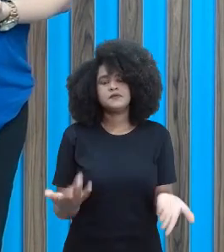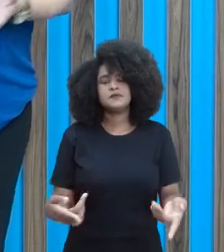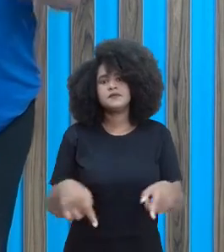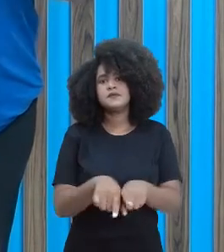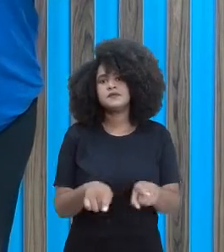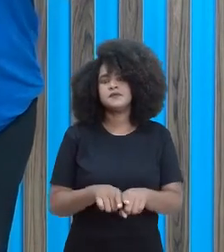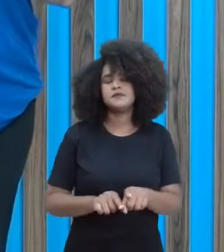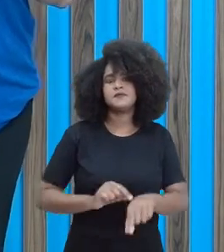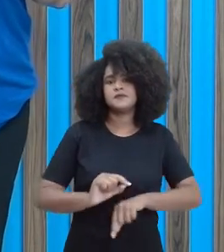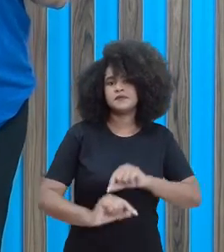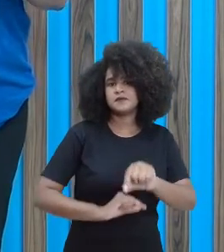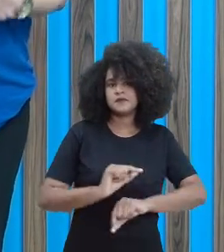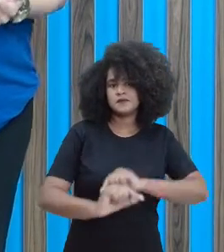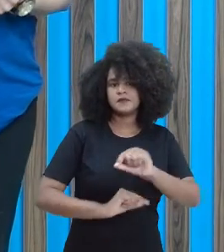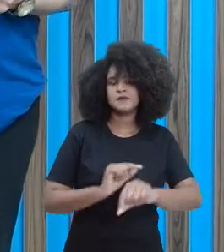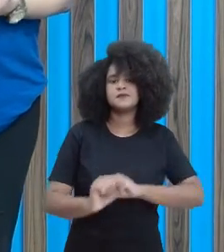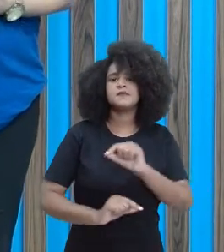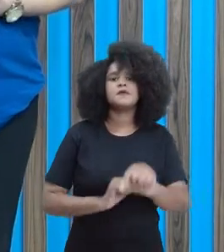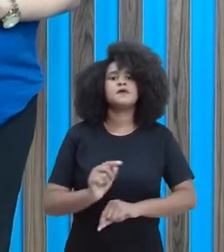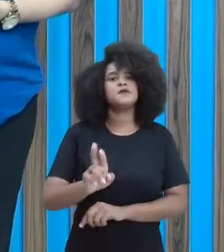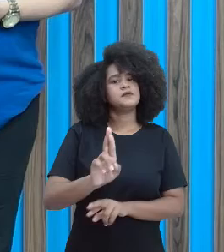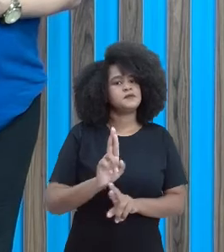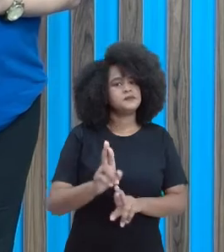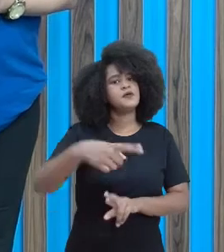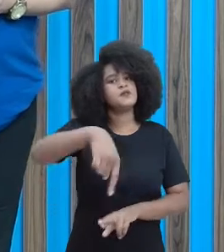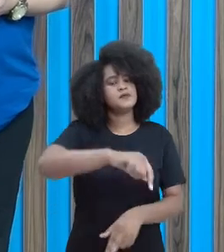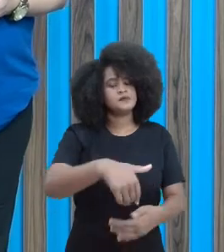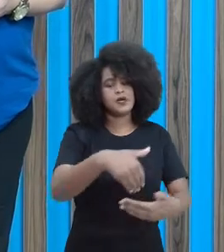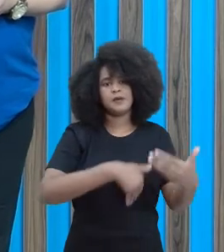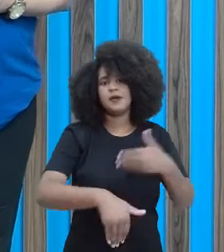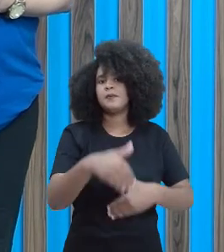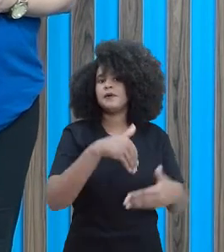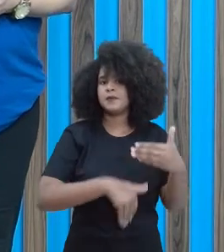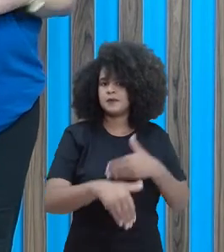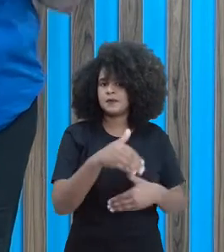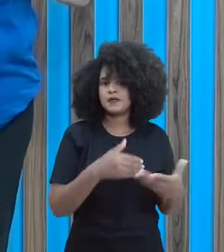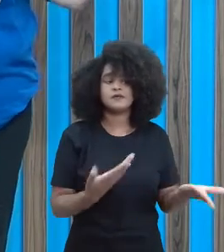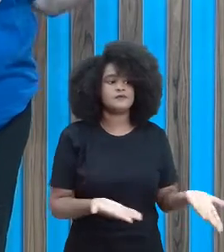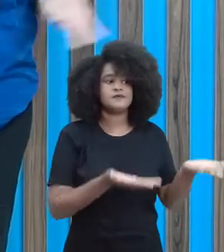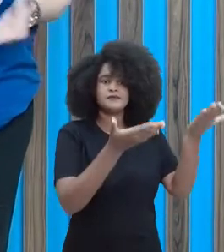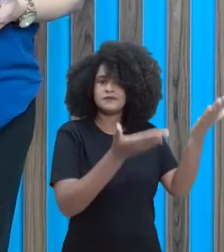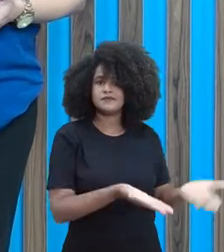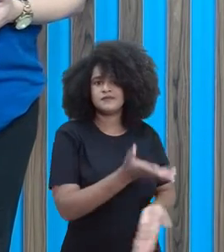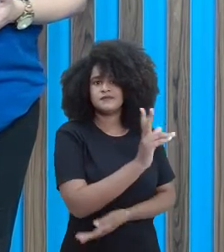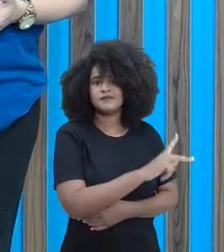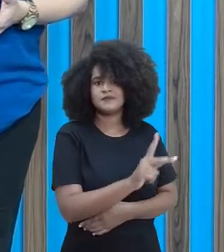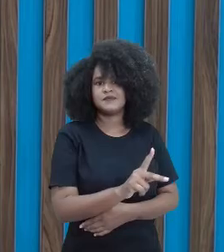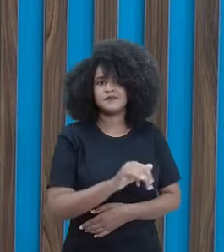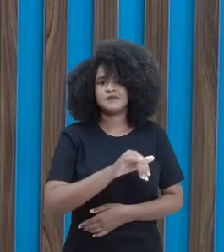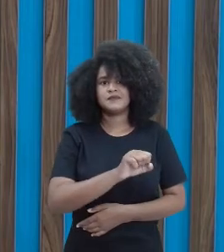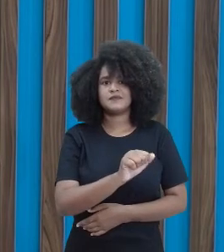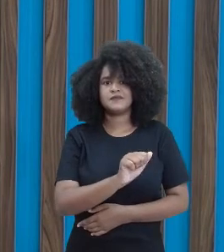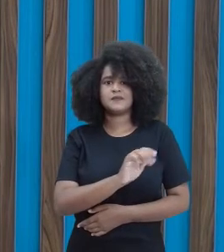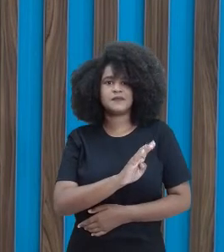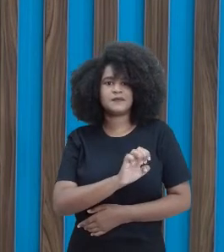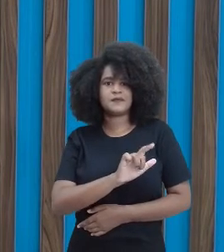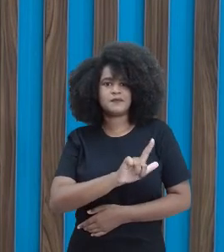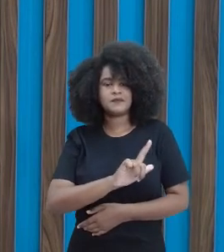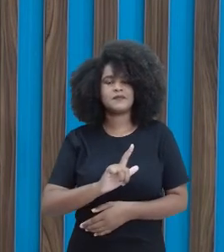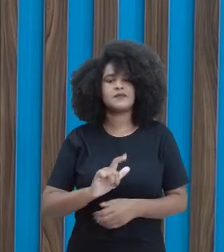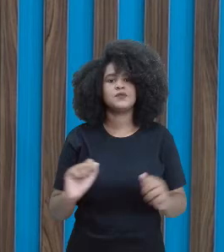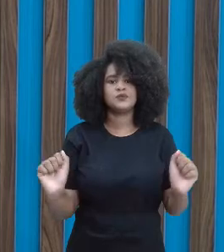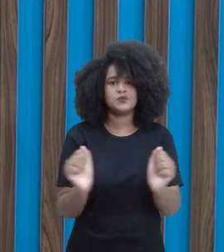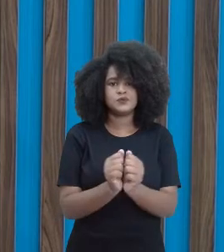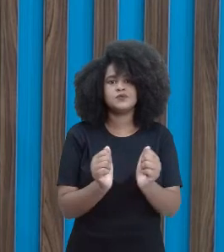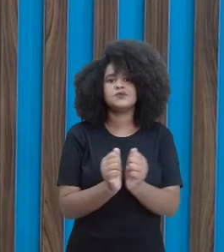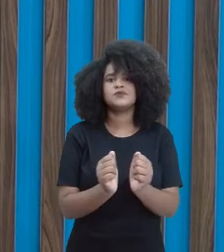também espero vocês aí na interação com o chat. Temos aqui nossa querida professora Isabel Borges nos